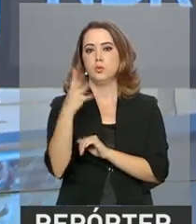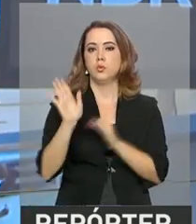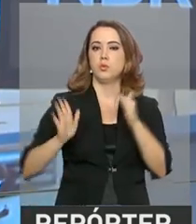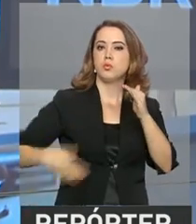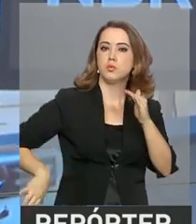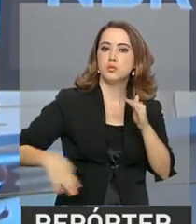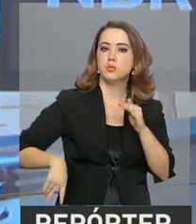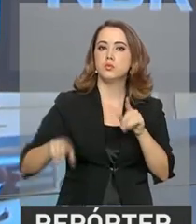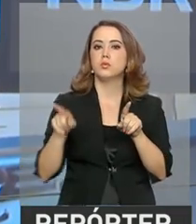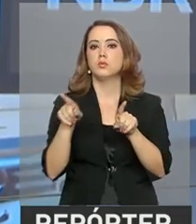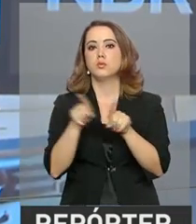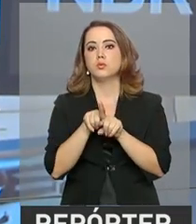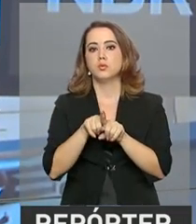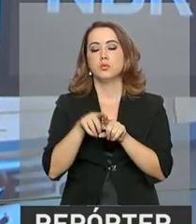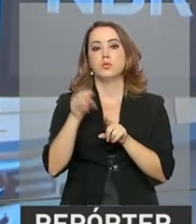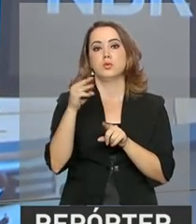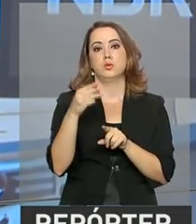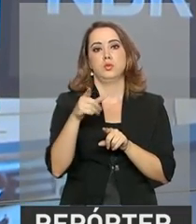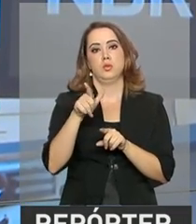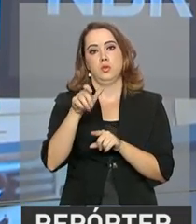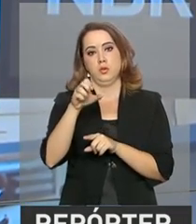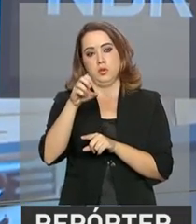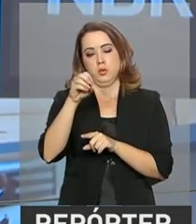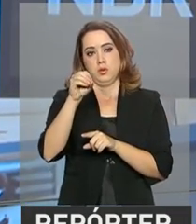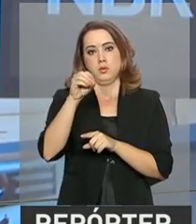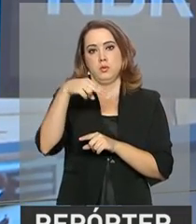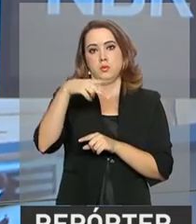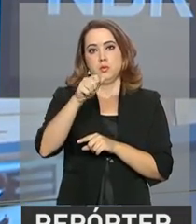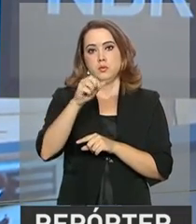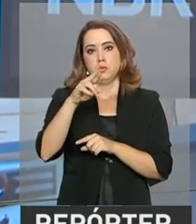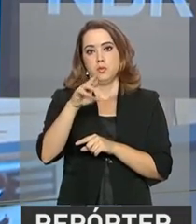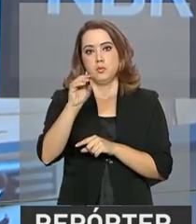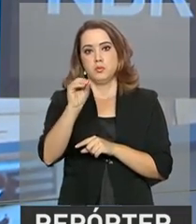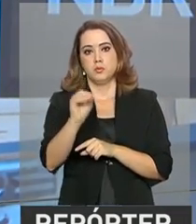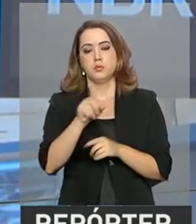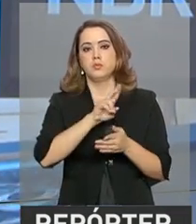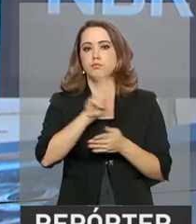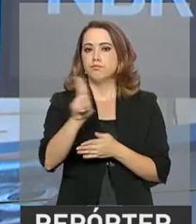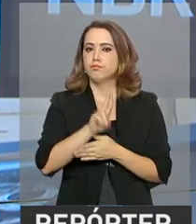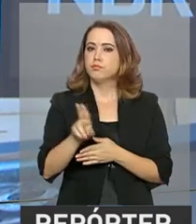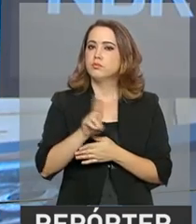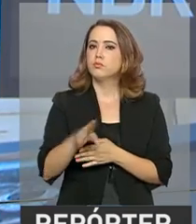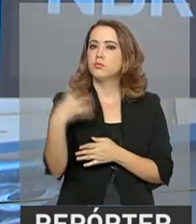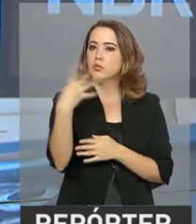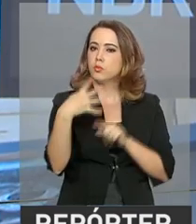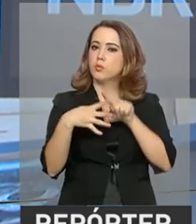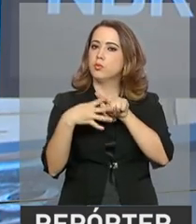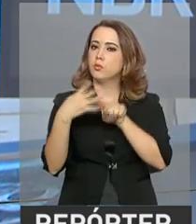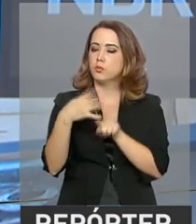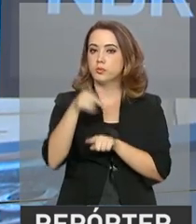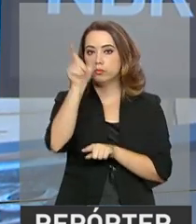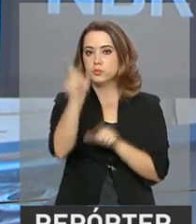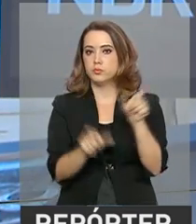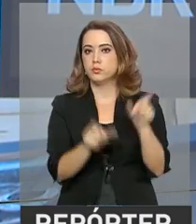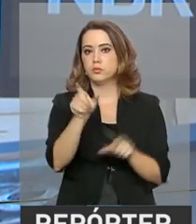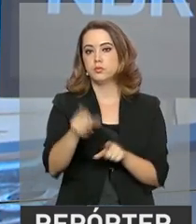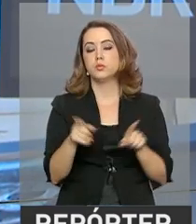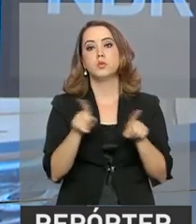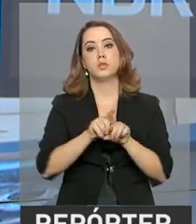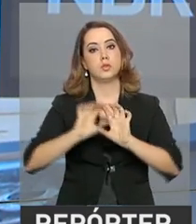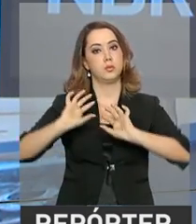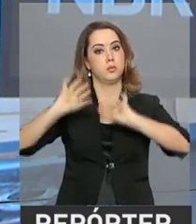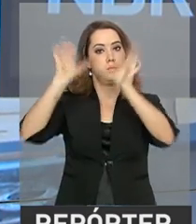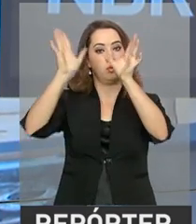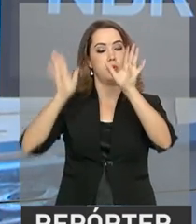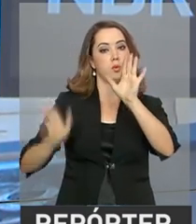O Leonardo de Deus, o Marcelo Tireghini, Nicolas de Oliveira e também o Thiago Pereira. No vôlei de